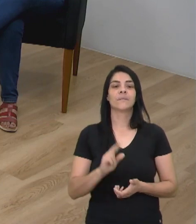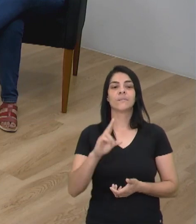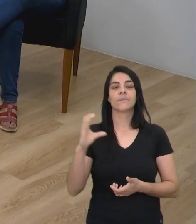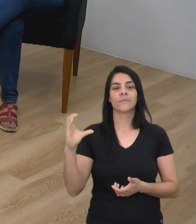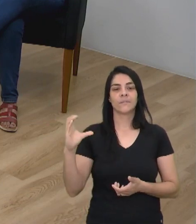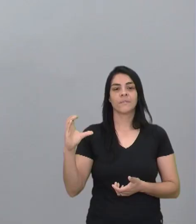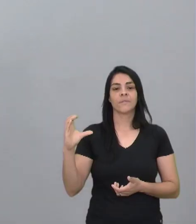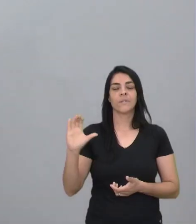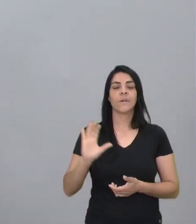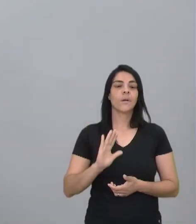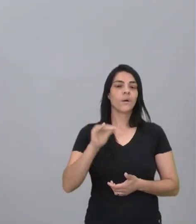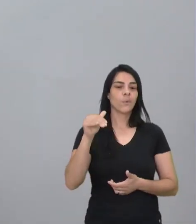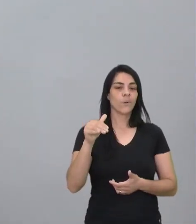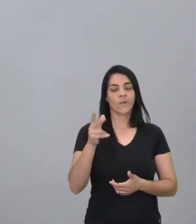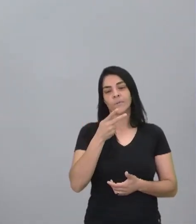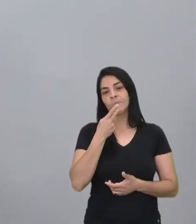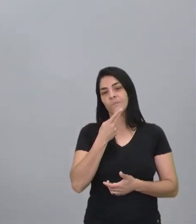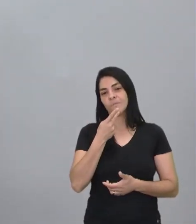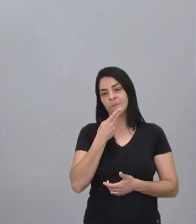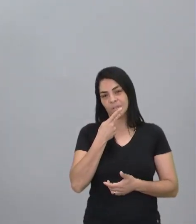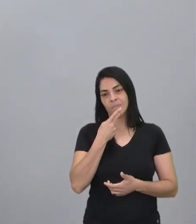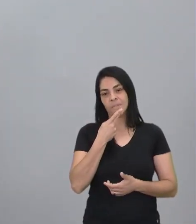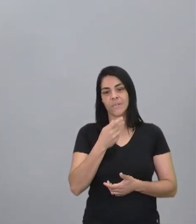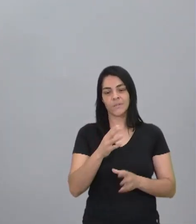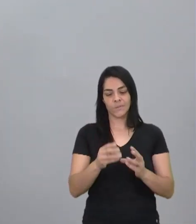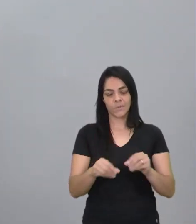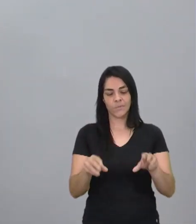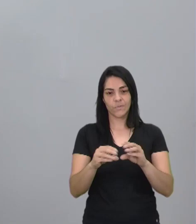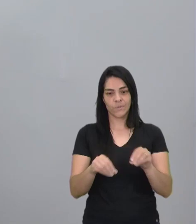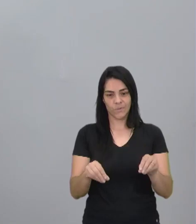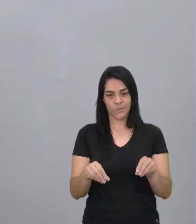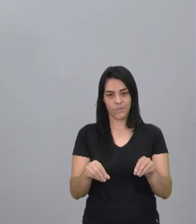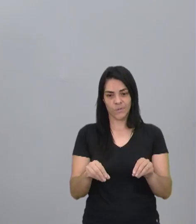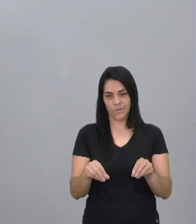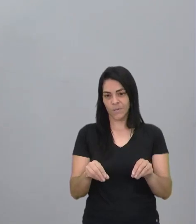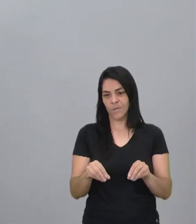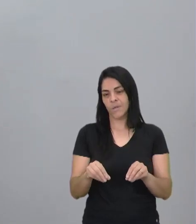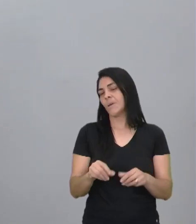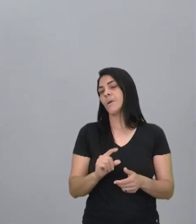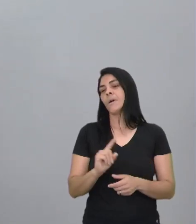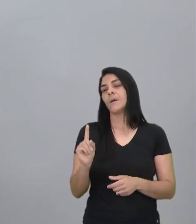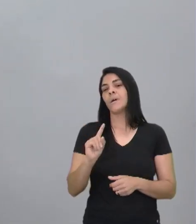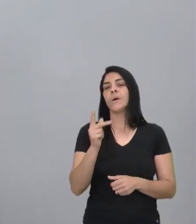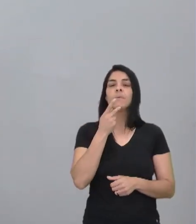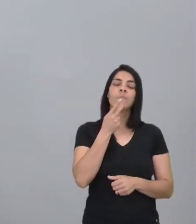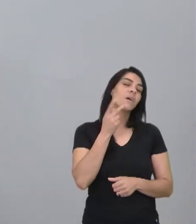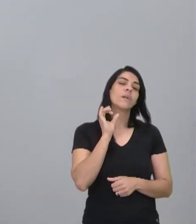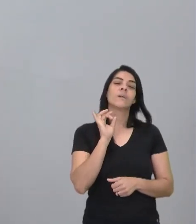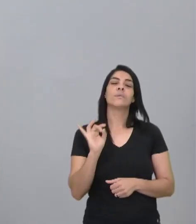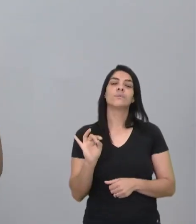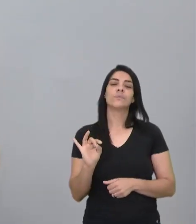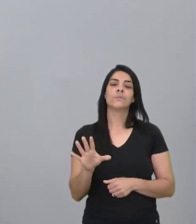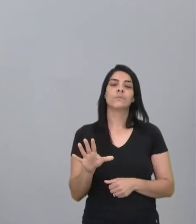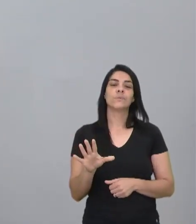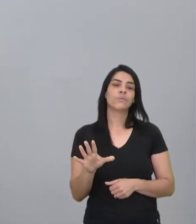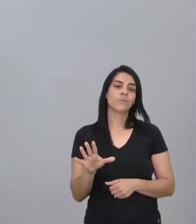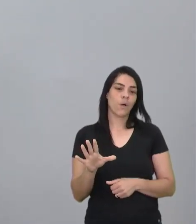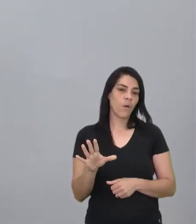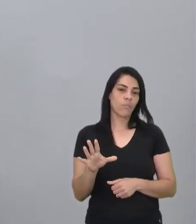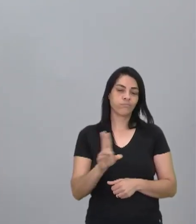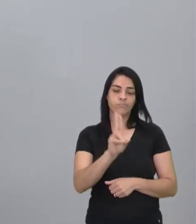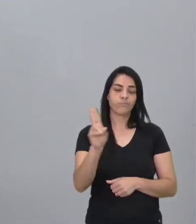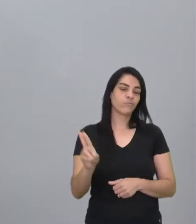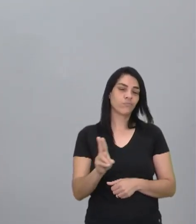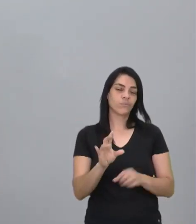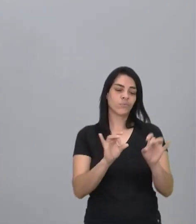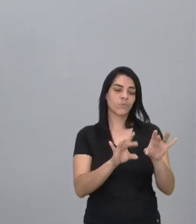Então, quando a gente fala sobre o uso do solo, a gente não está falando só sobre o uso, talvez não seja o melhor termo, mas vamos dizer, o uso técnico do solo,